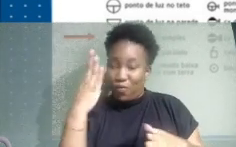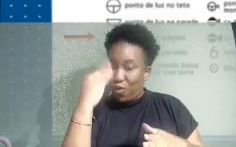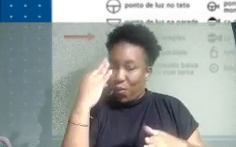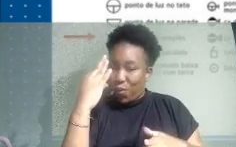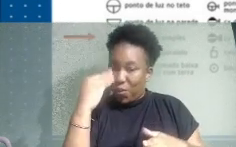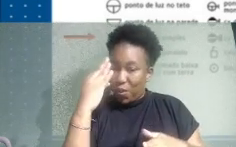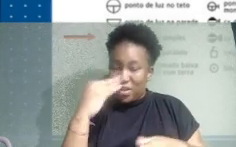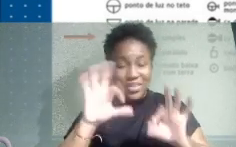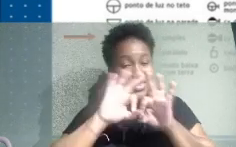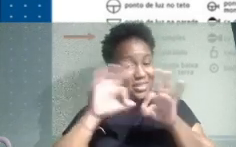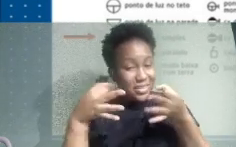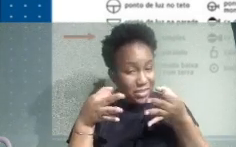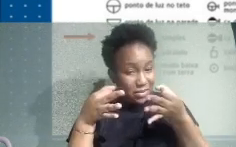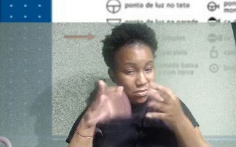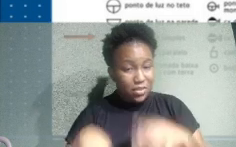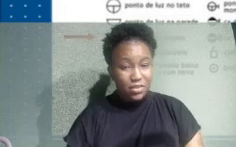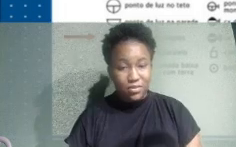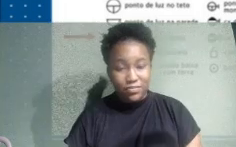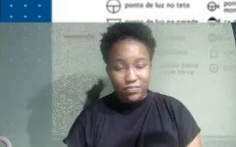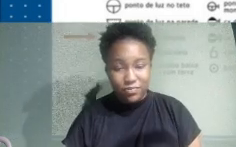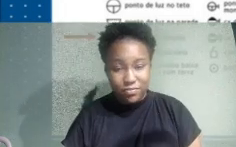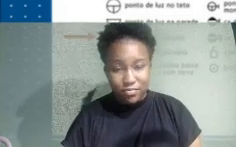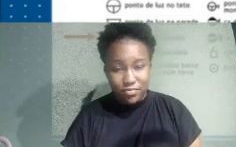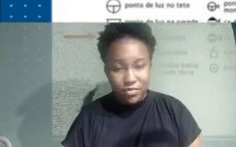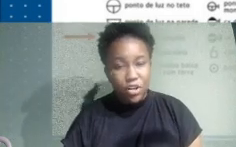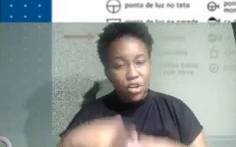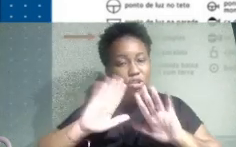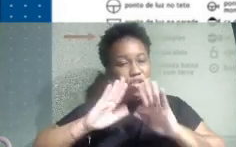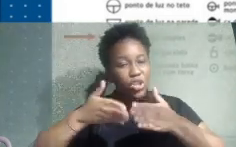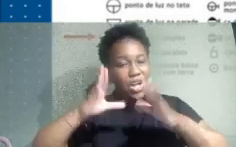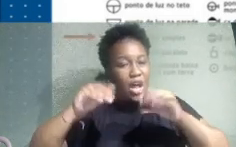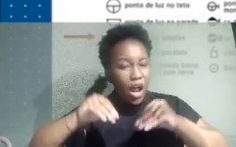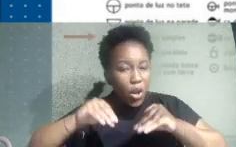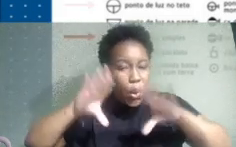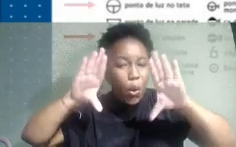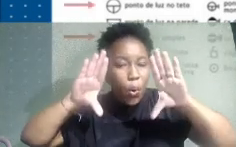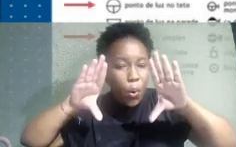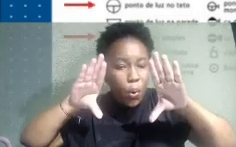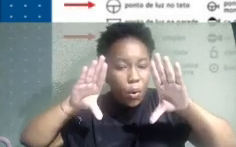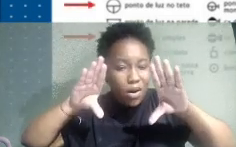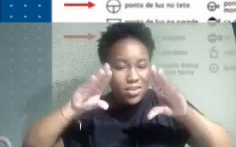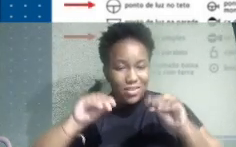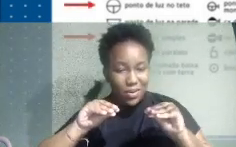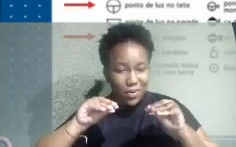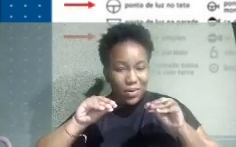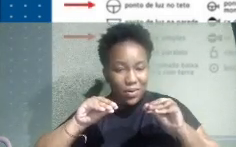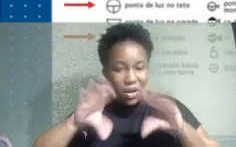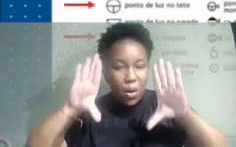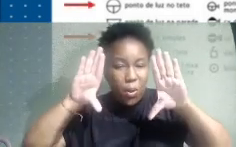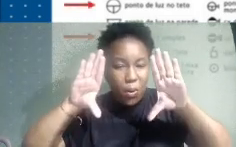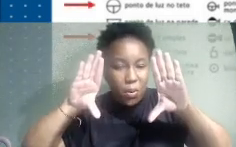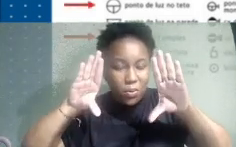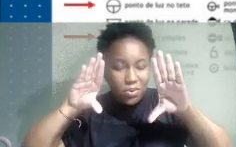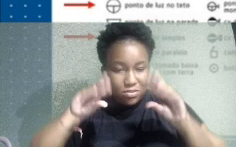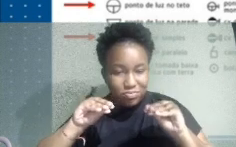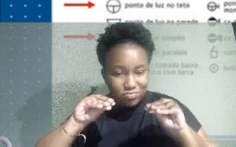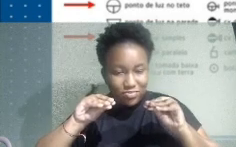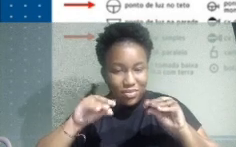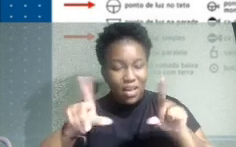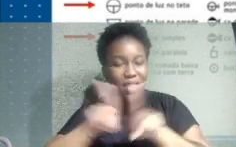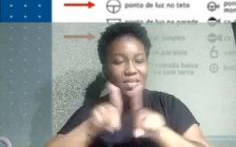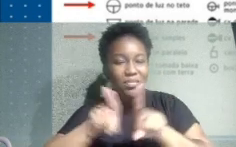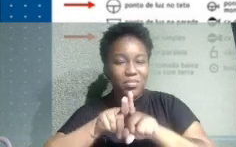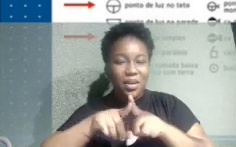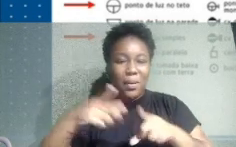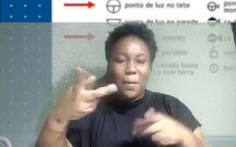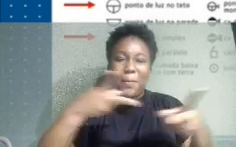interruptor simples. Ligou, acendeu uma lâmpada. Desligou, acendeu aquela lâmpada. Tenho também ó, um ponto de luz no teto. Dá uma